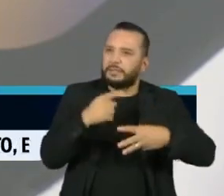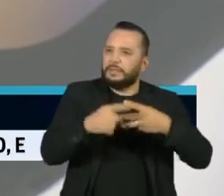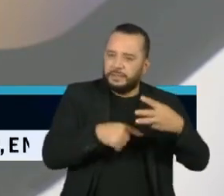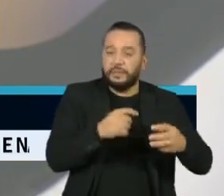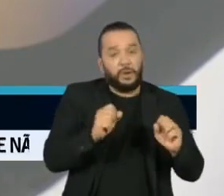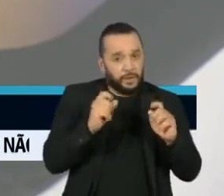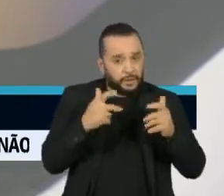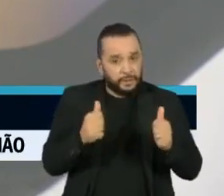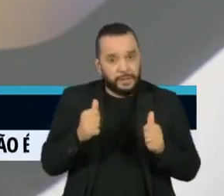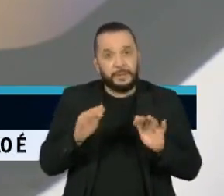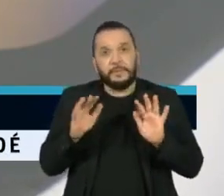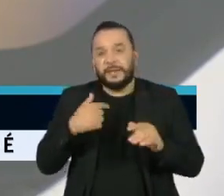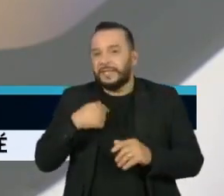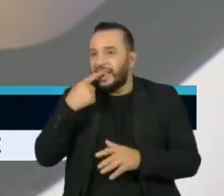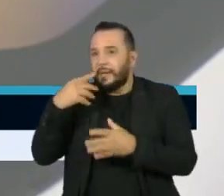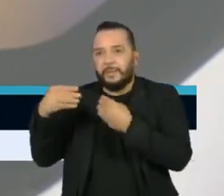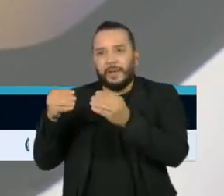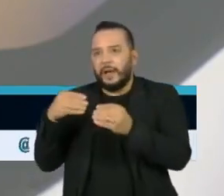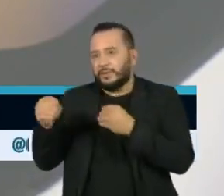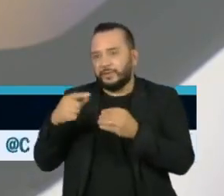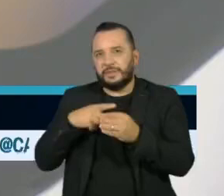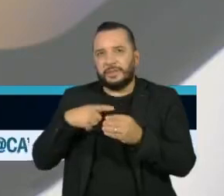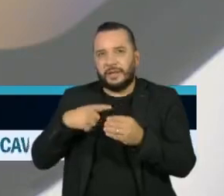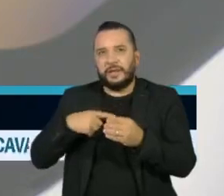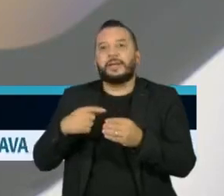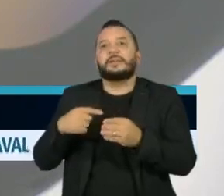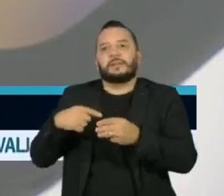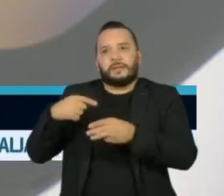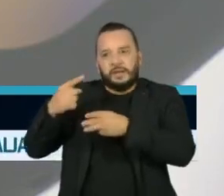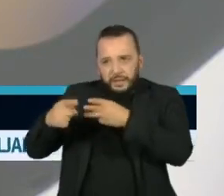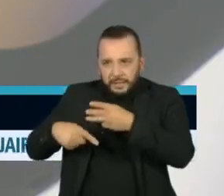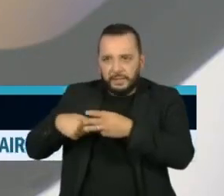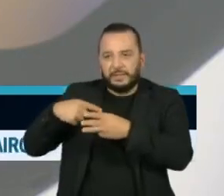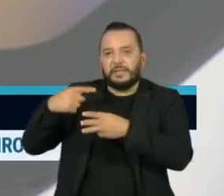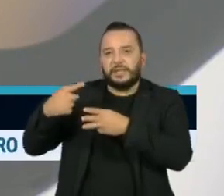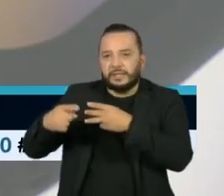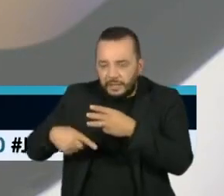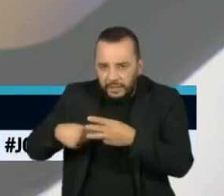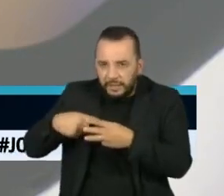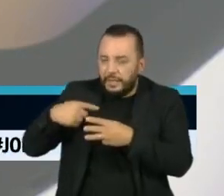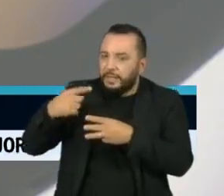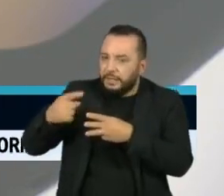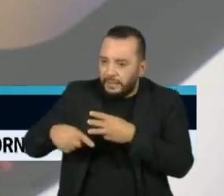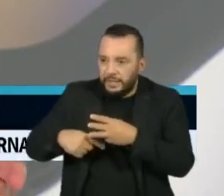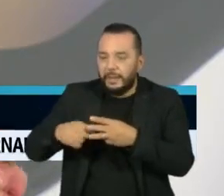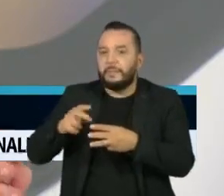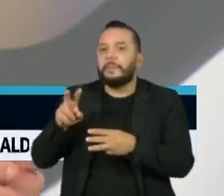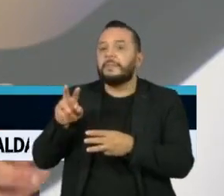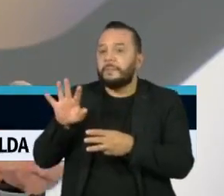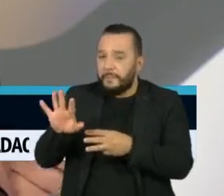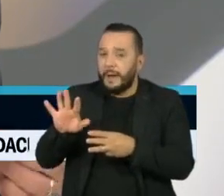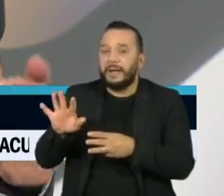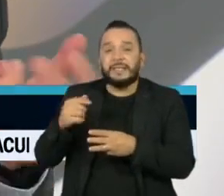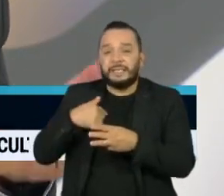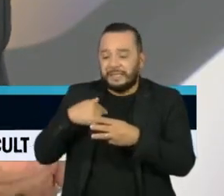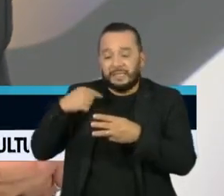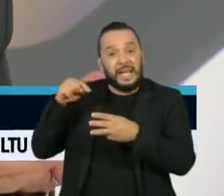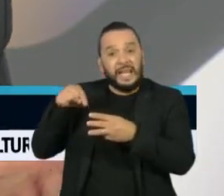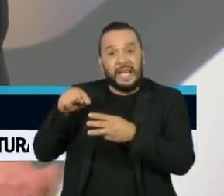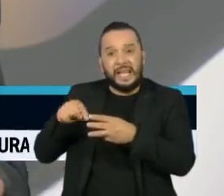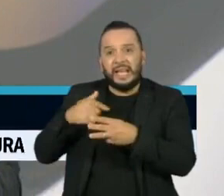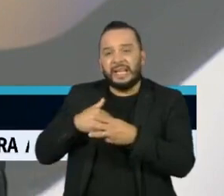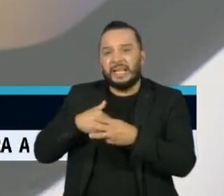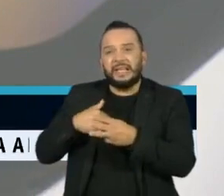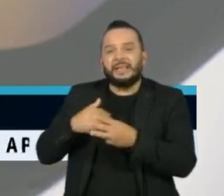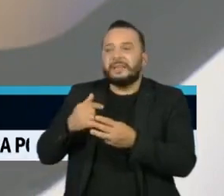do material. O plástico vai se degradando, ele faz uma vez, outra... Só que o que ele tem de bom, que é a dureza e a